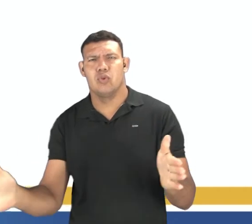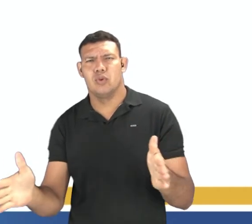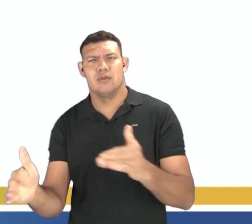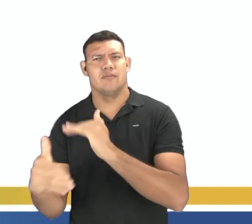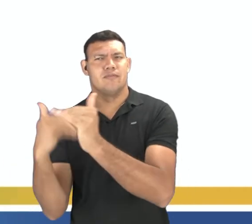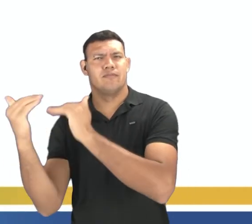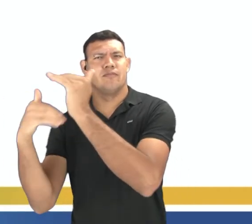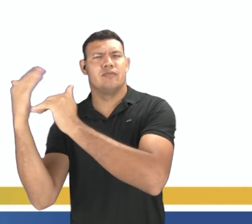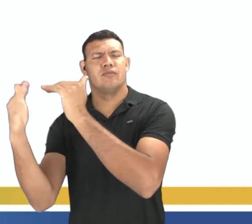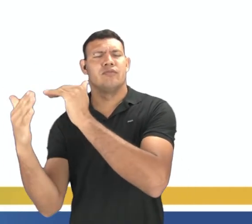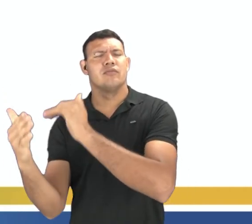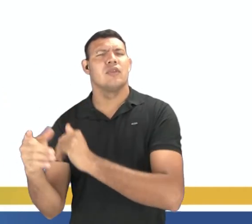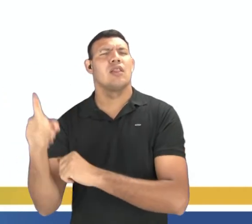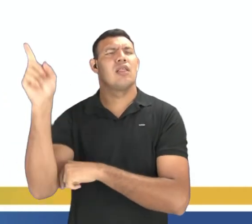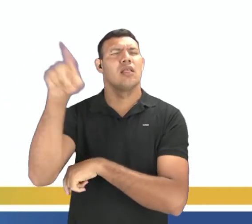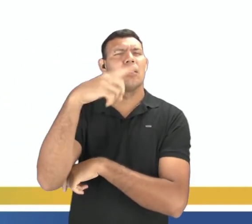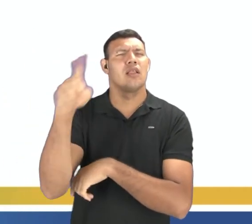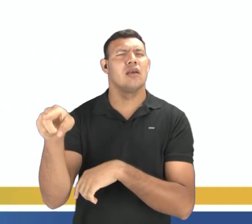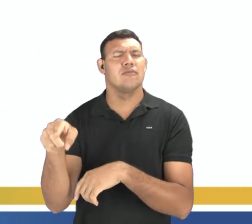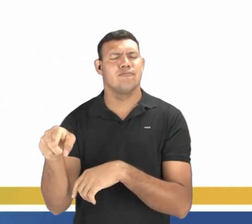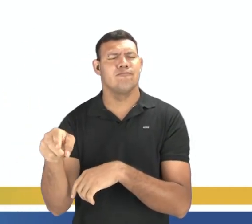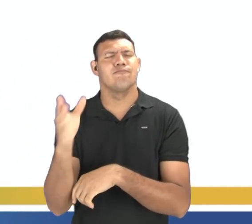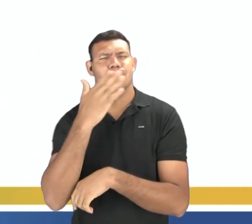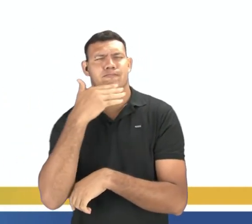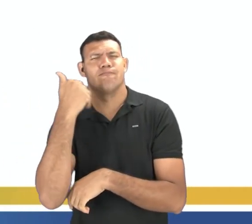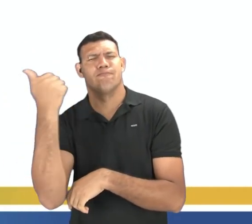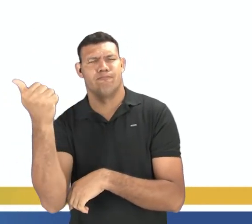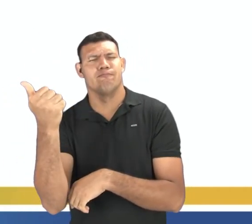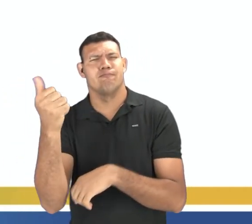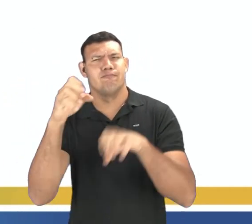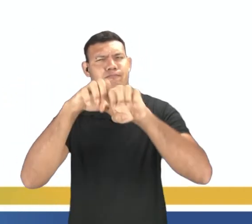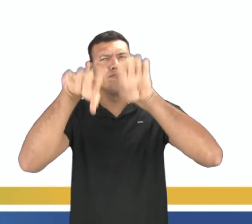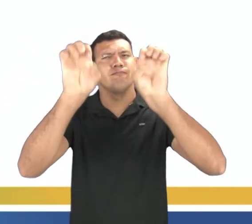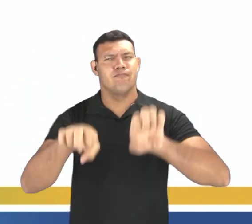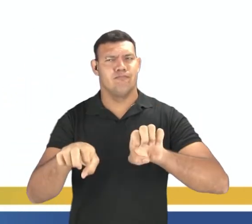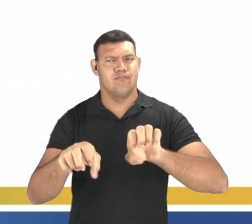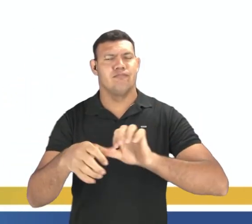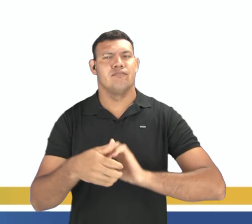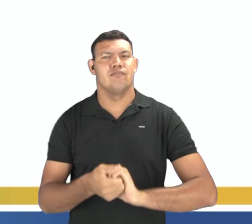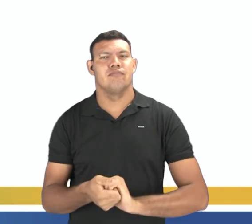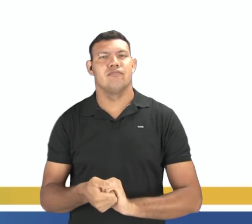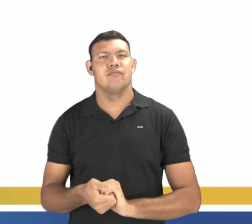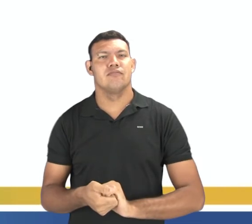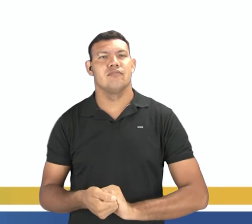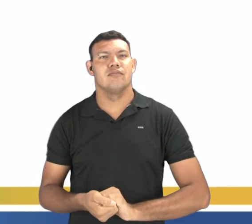alternativa mais define essa estrutura?